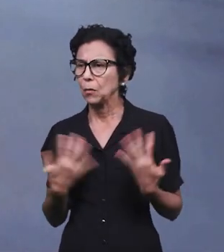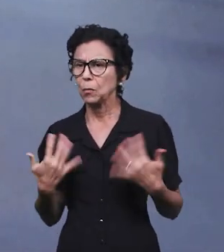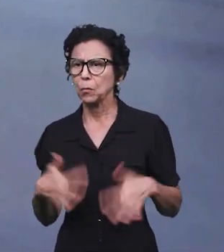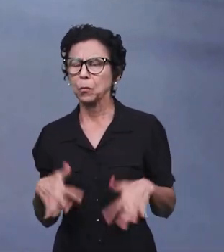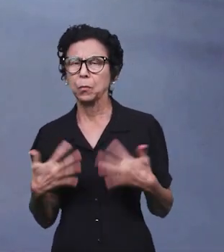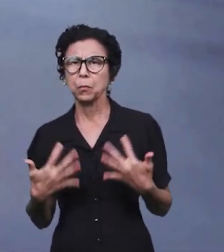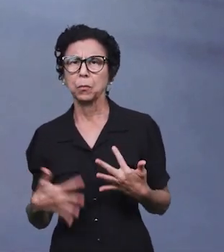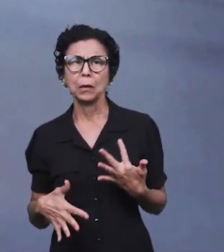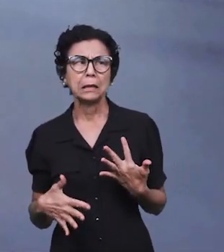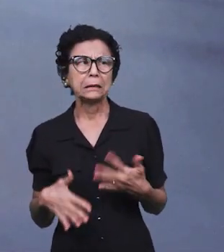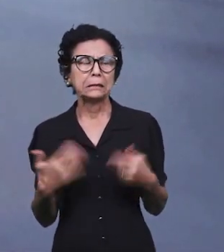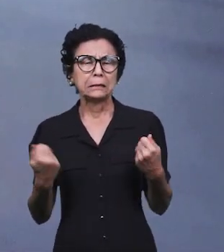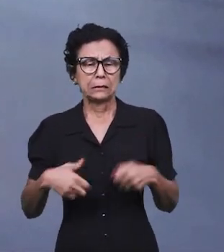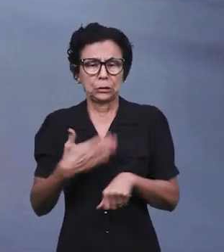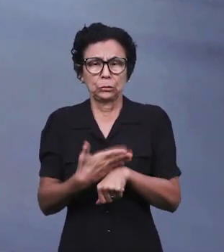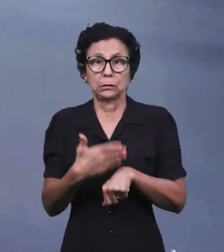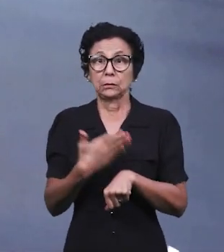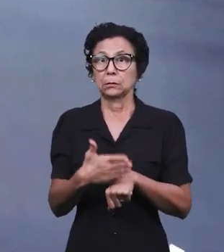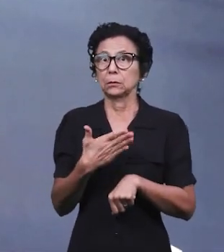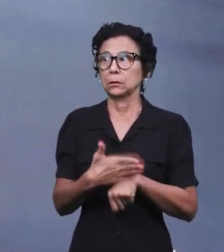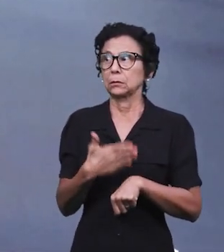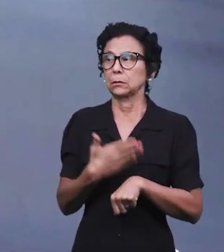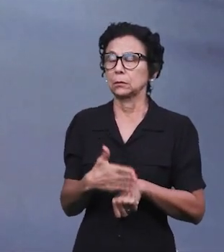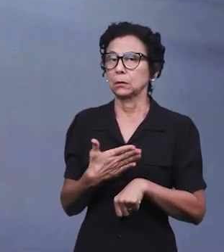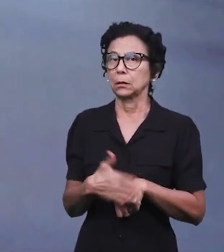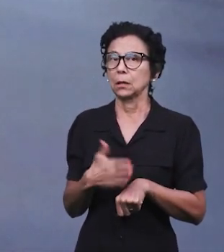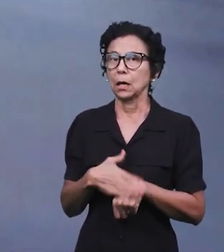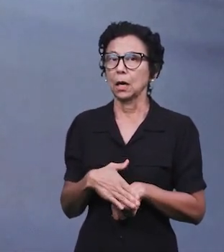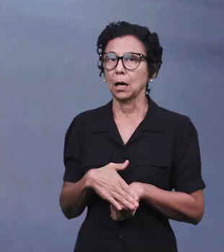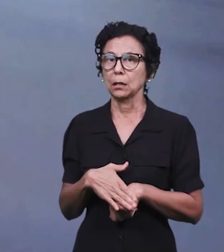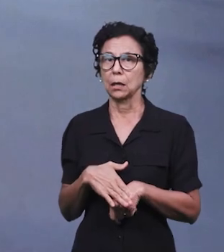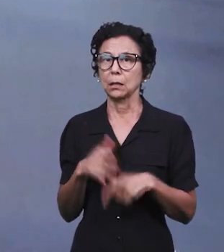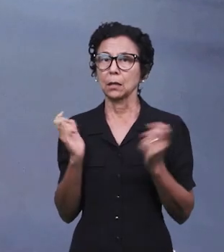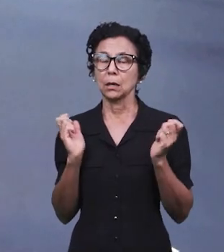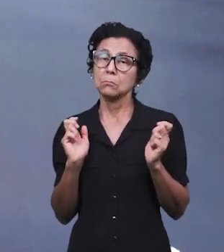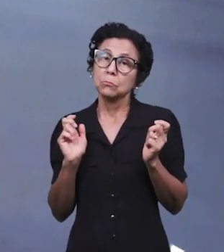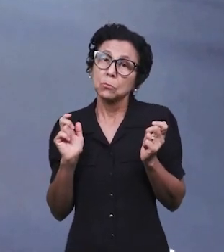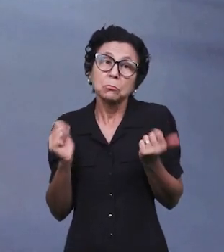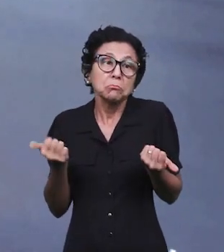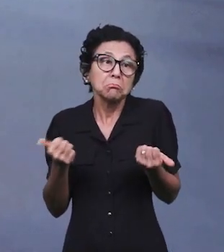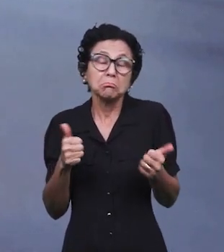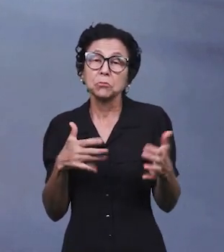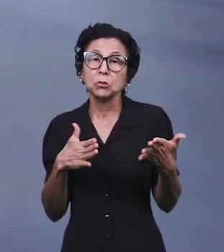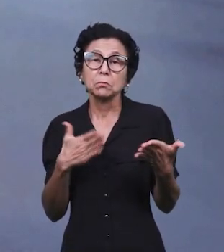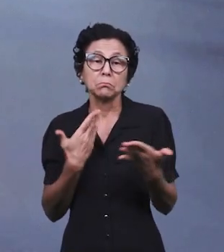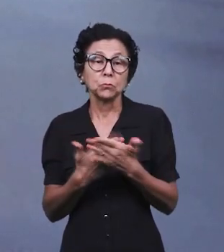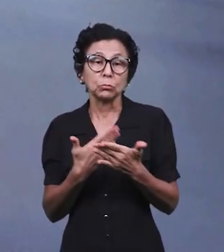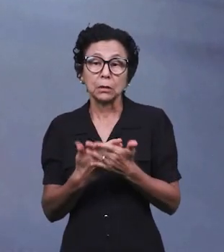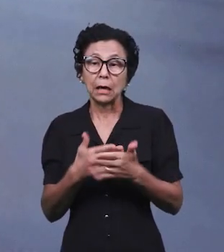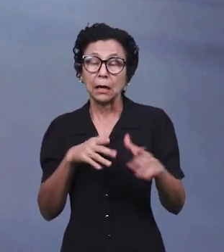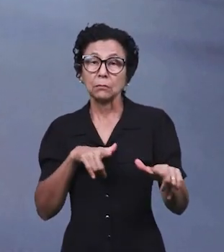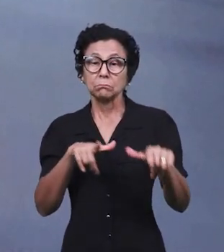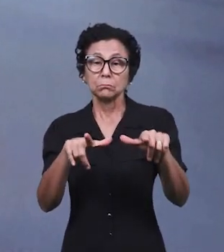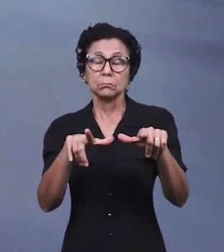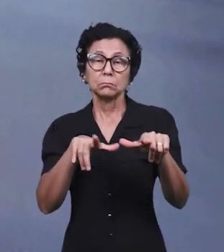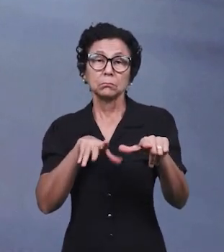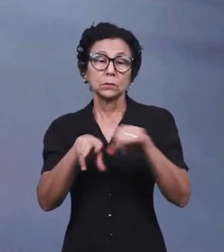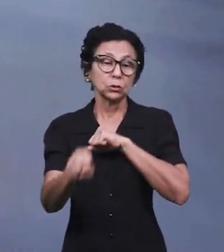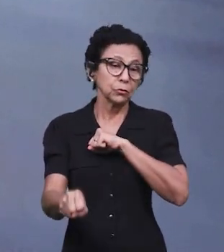todo um treinamento, toda uma capacitação. Mas primeiros socorros são procedimentos